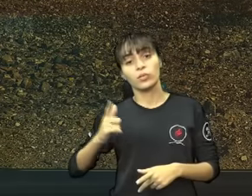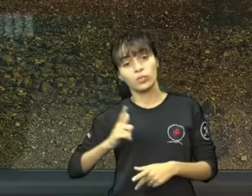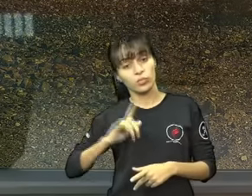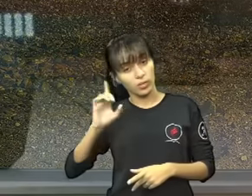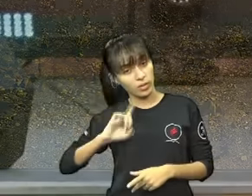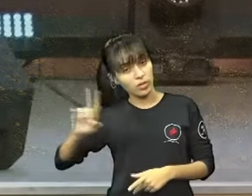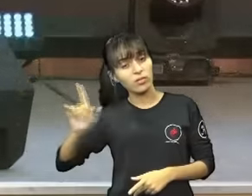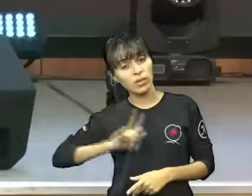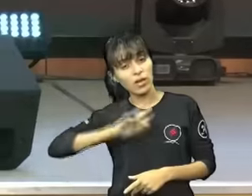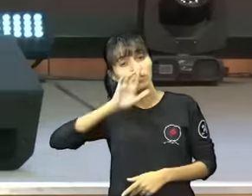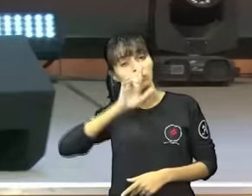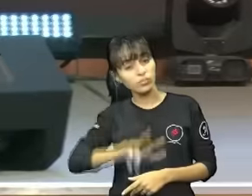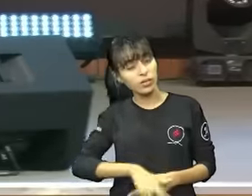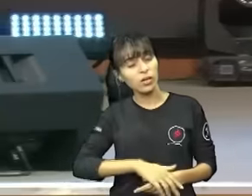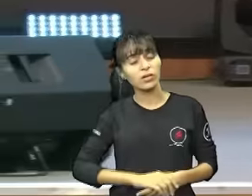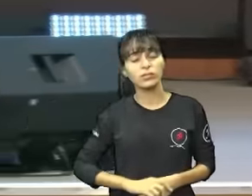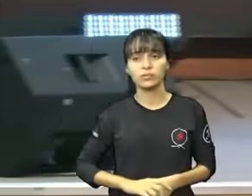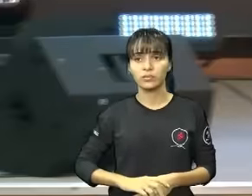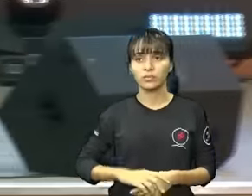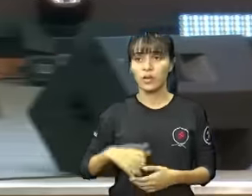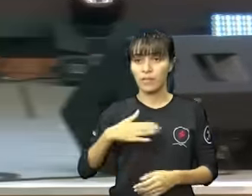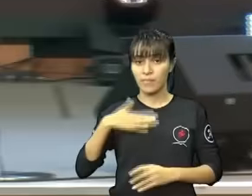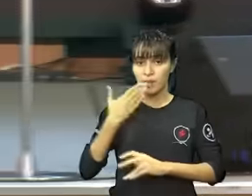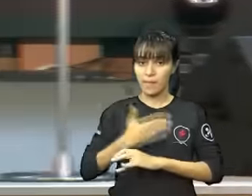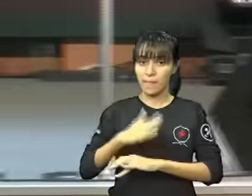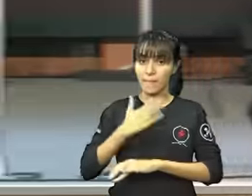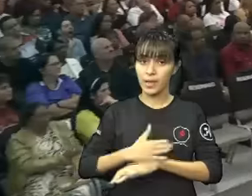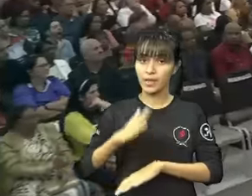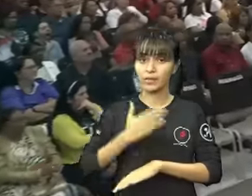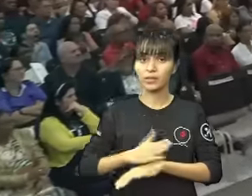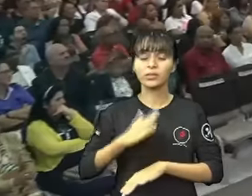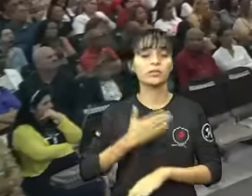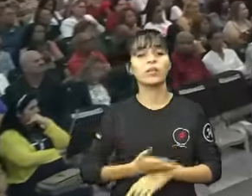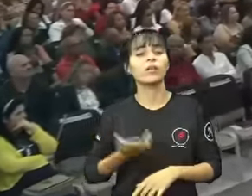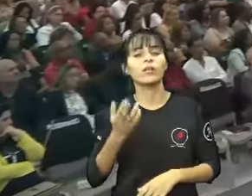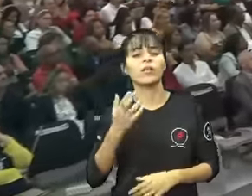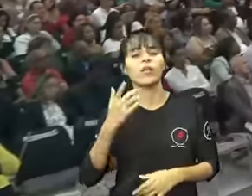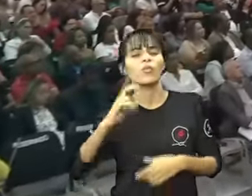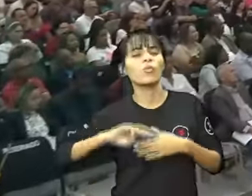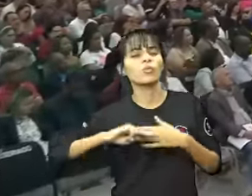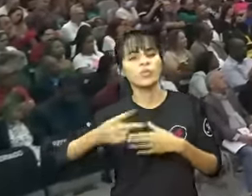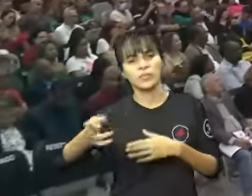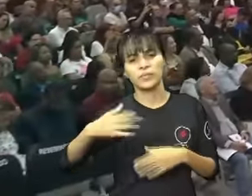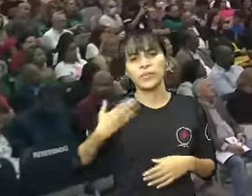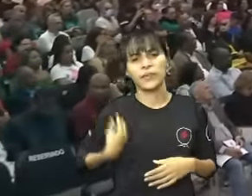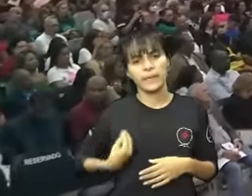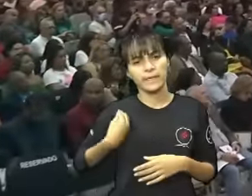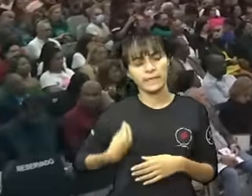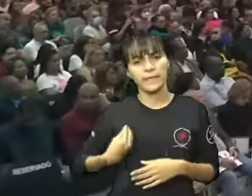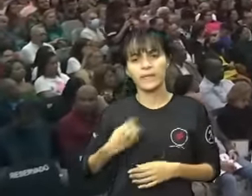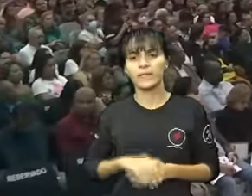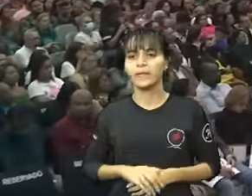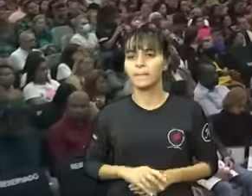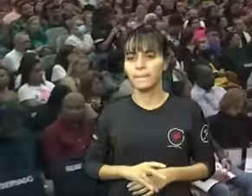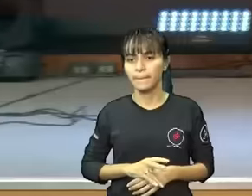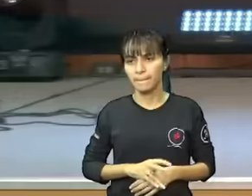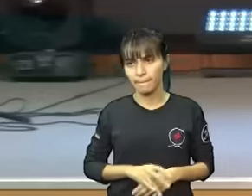gente é a minha prática vai dizer quais são as consequências para minha vida a